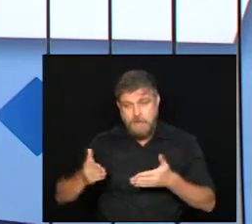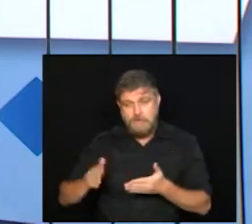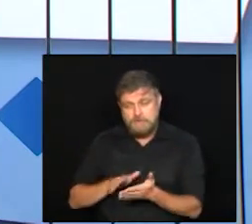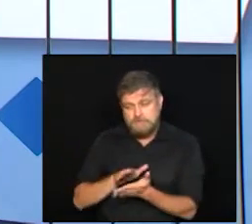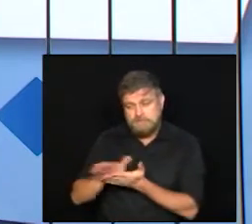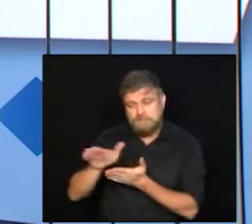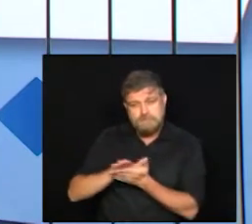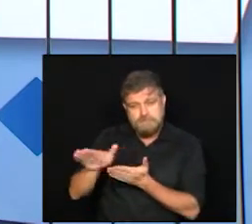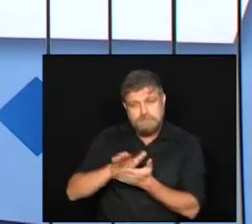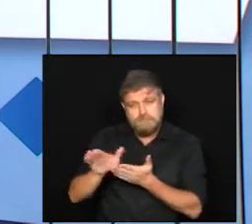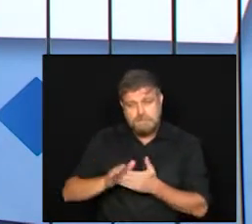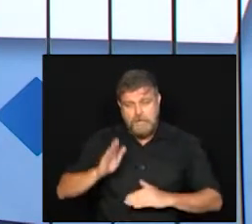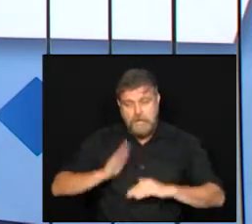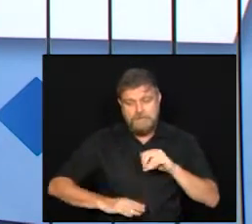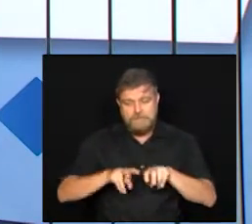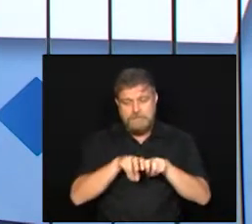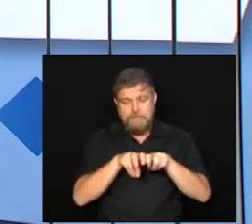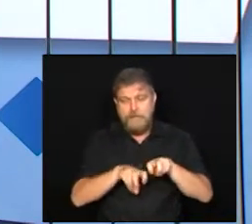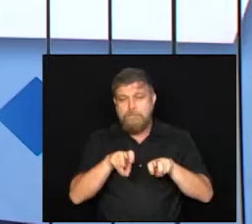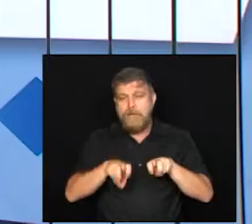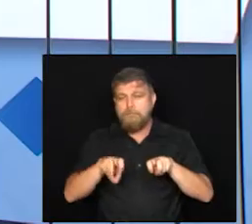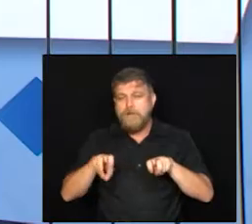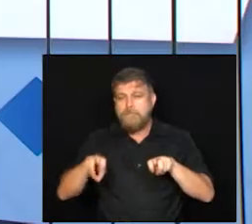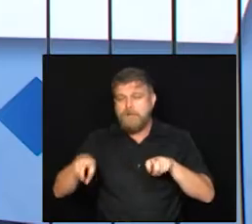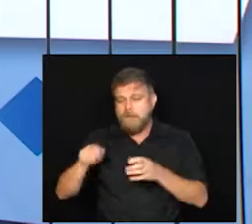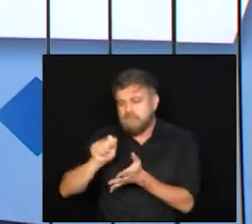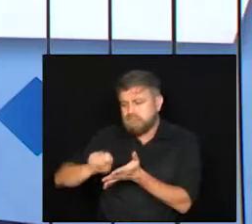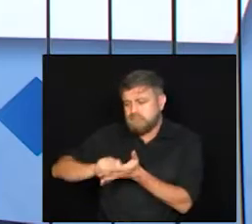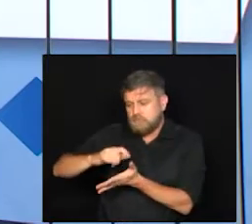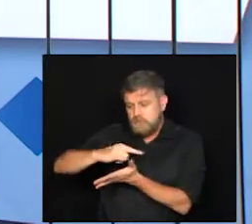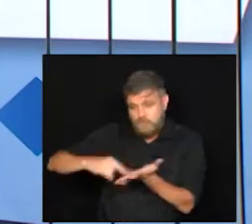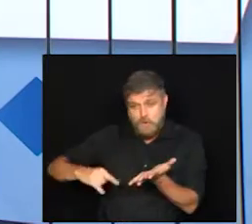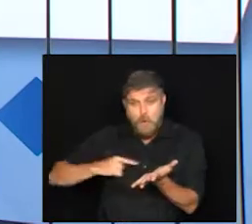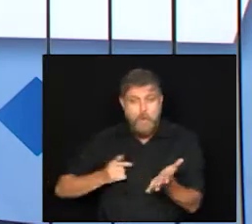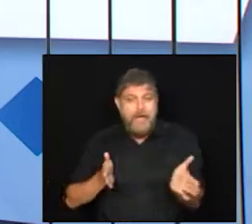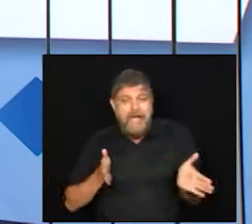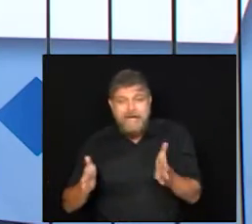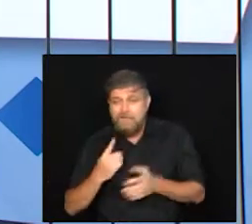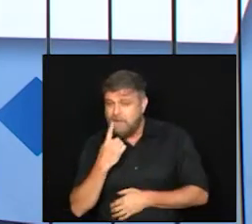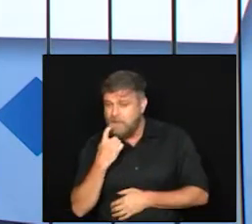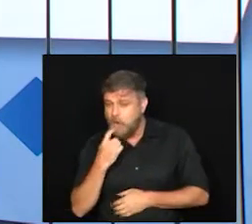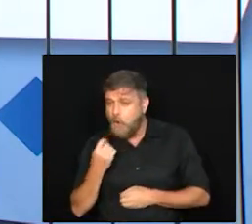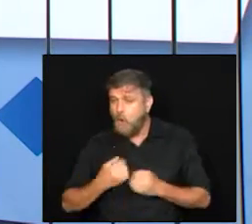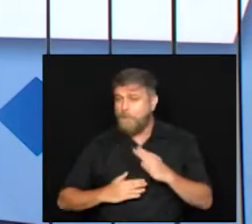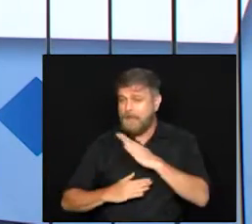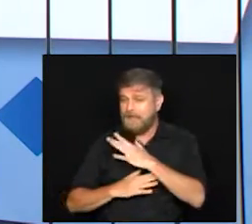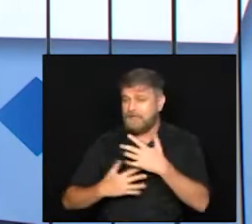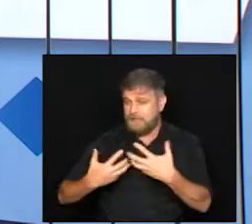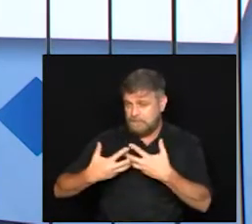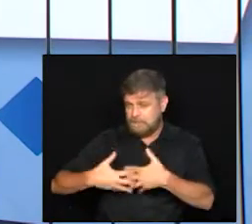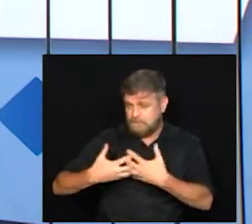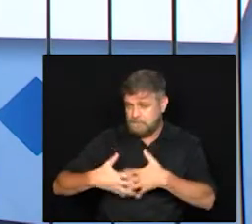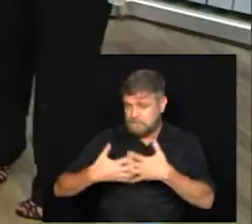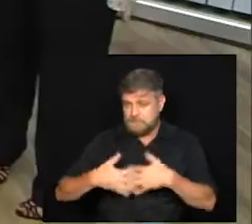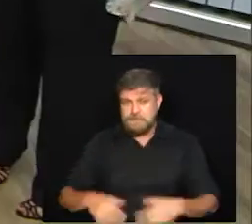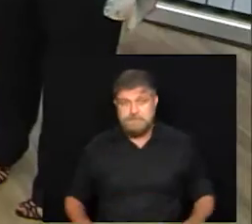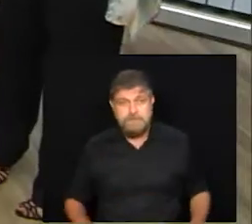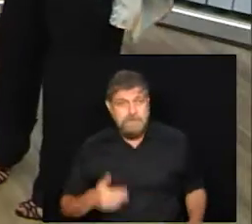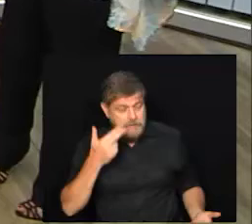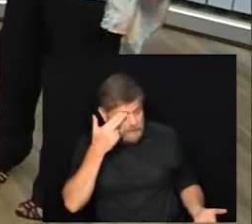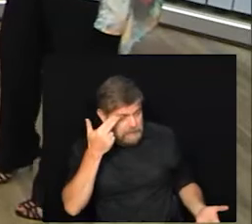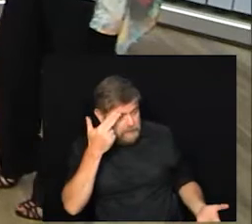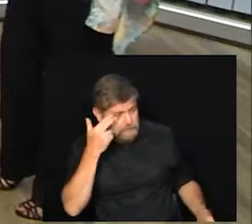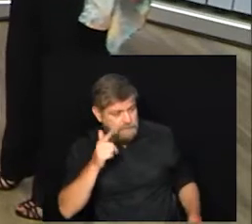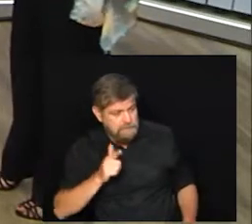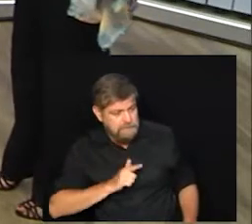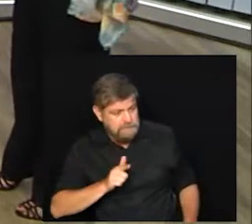um ato da mesa a respeito dessa fase vermelha e como vai ser o funcionamento do Legislativo. Gabriel,